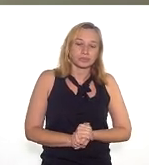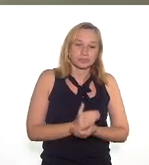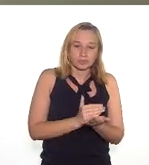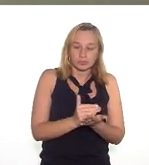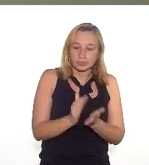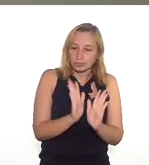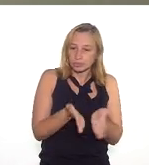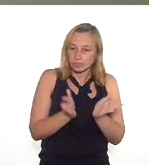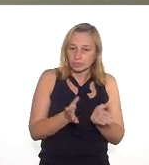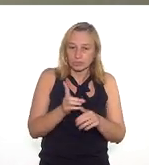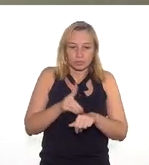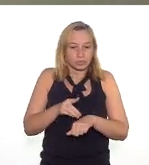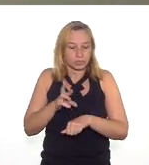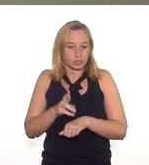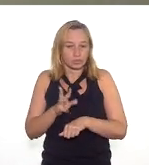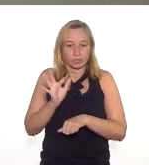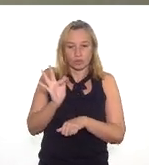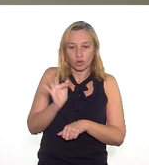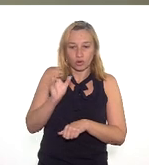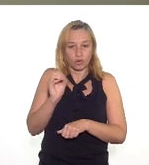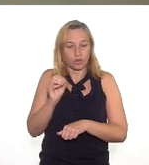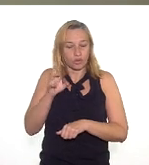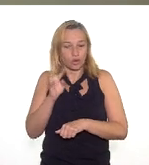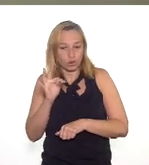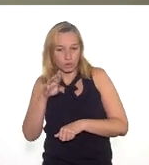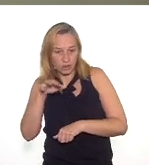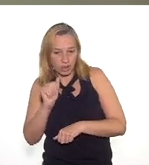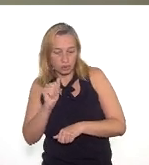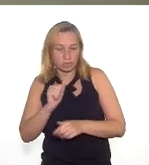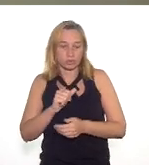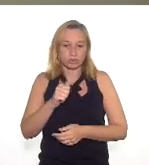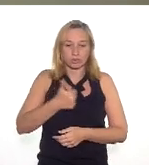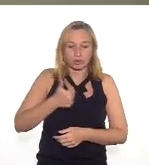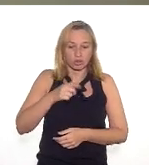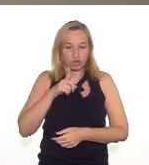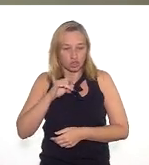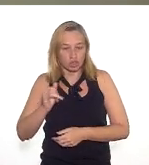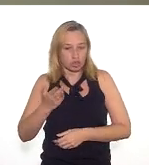doutor Fortunato, que já está aqui desde o primeiro dia.